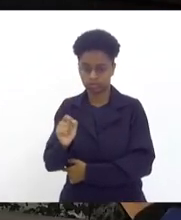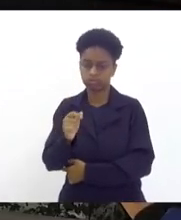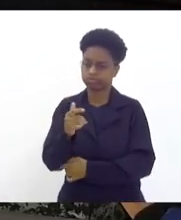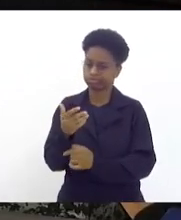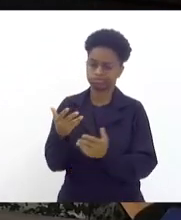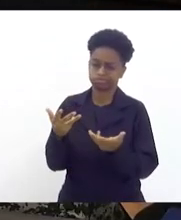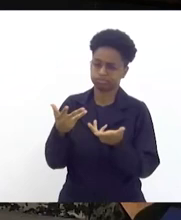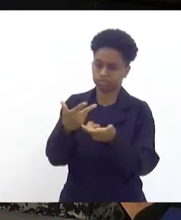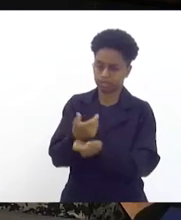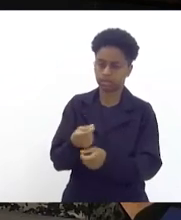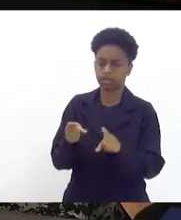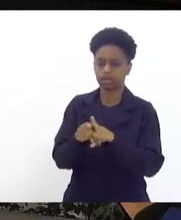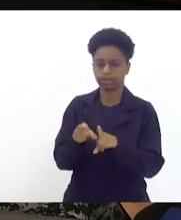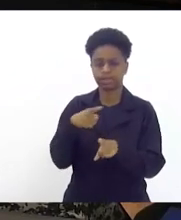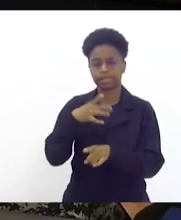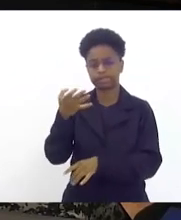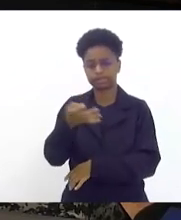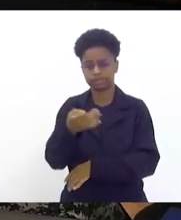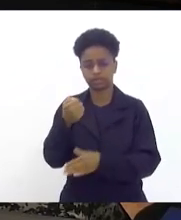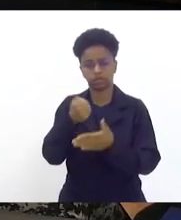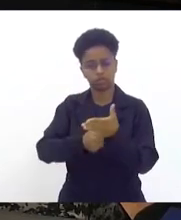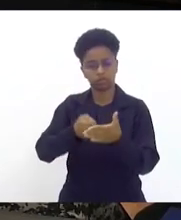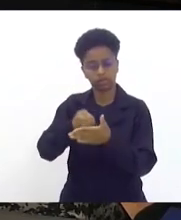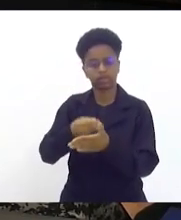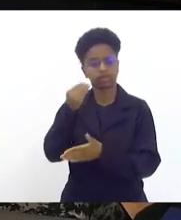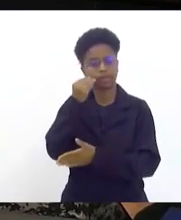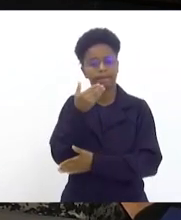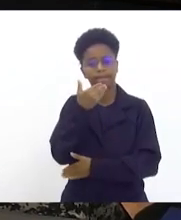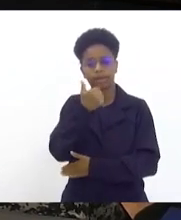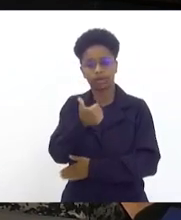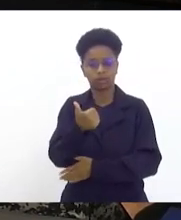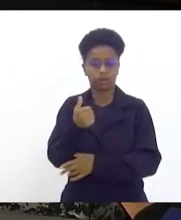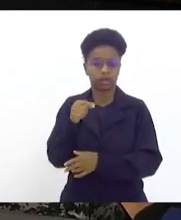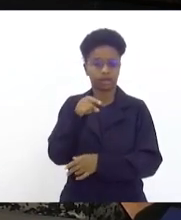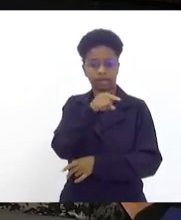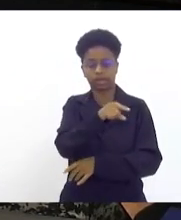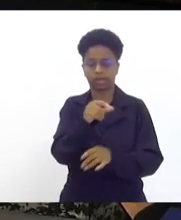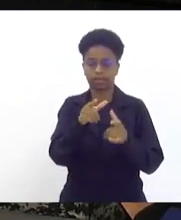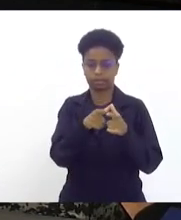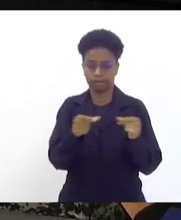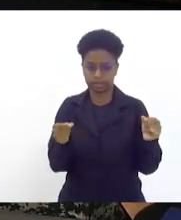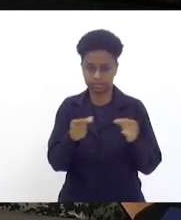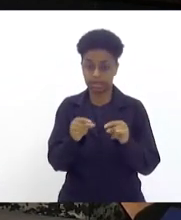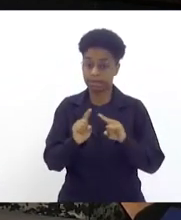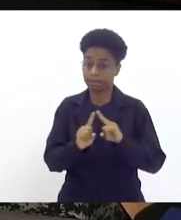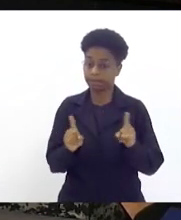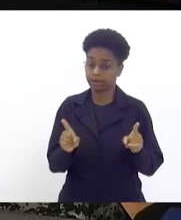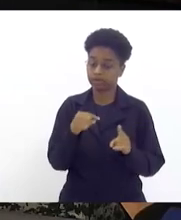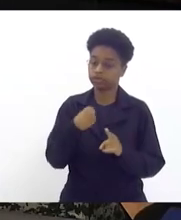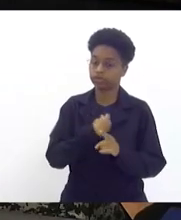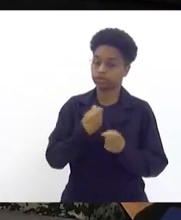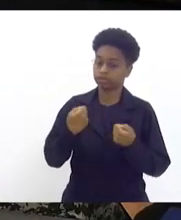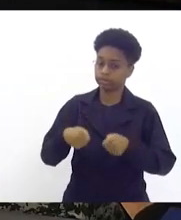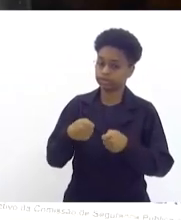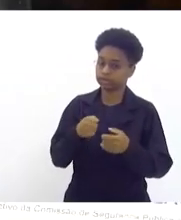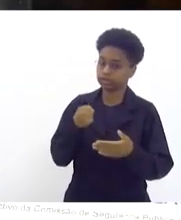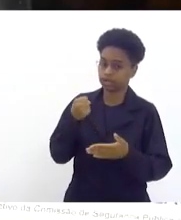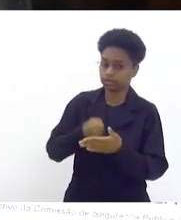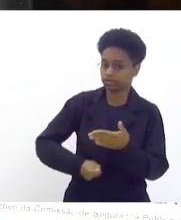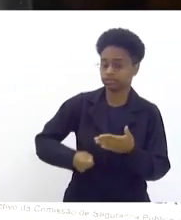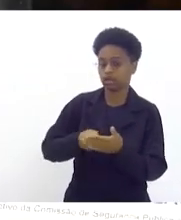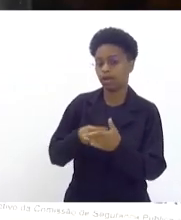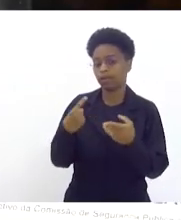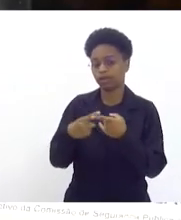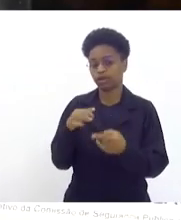convicção que tá lutando para a gente melhorar essa temática em Brasília agora é algo que precisa ser enfrentado a Tijuca